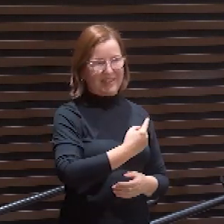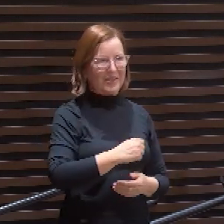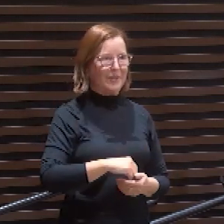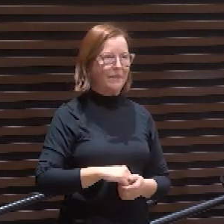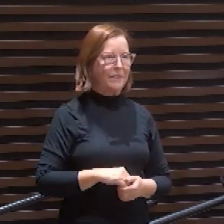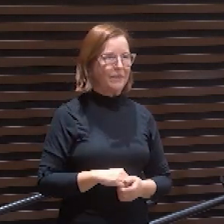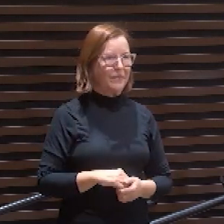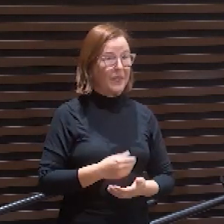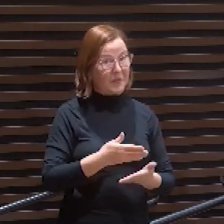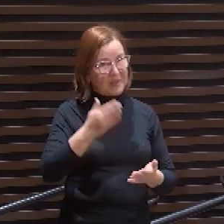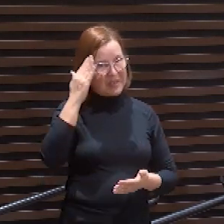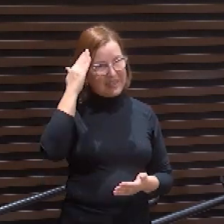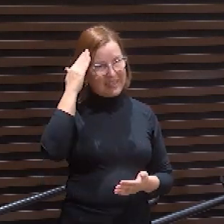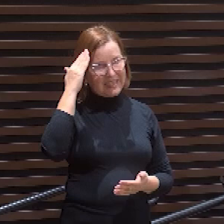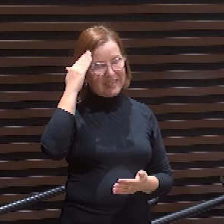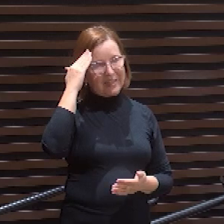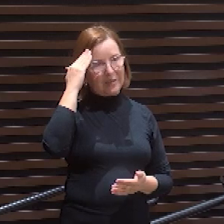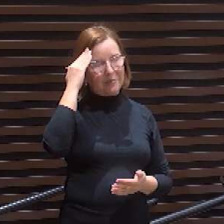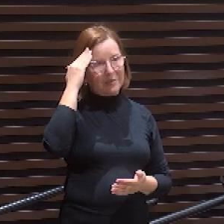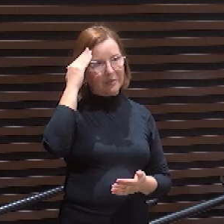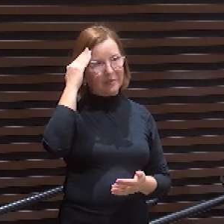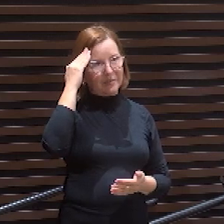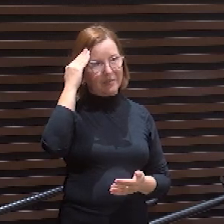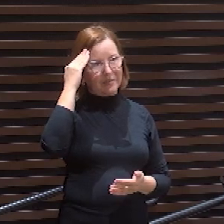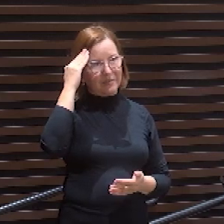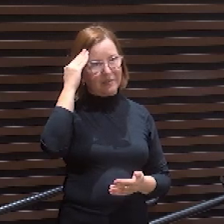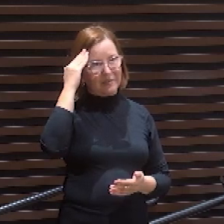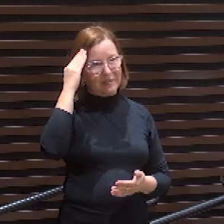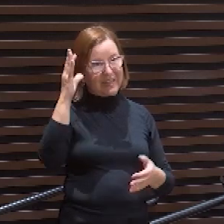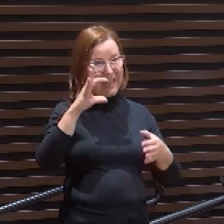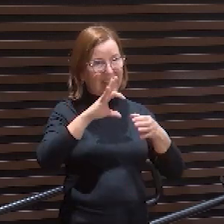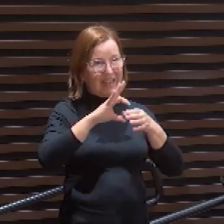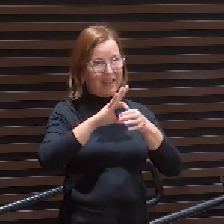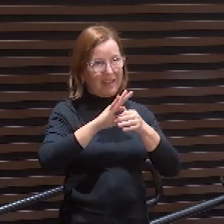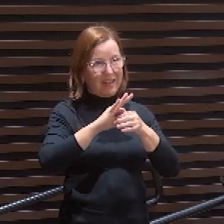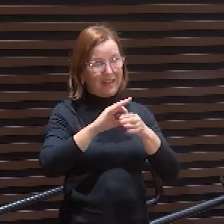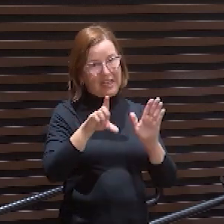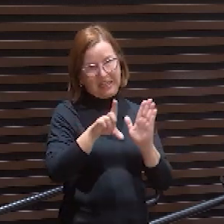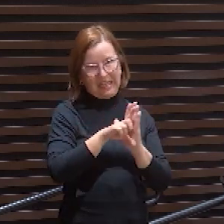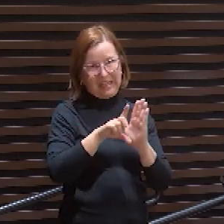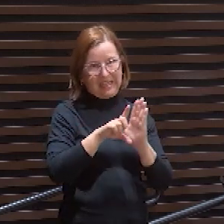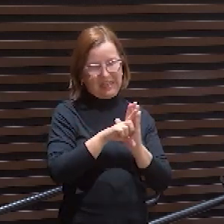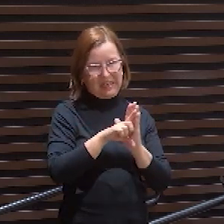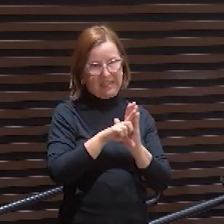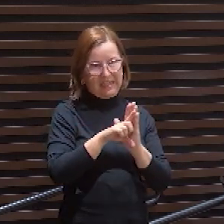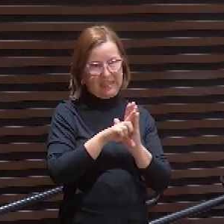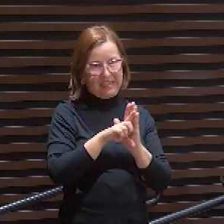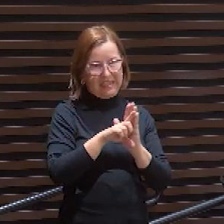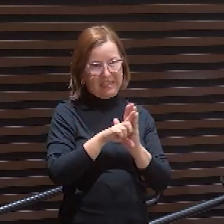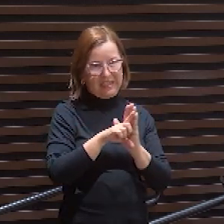Você sabe que a aliança da graça, da lei, ela veio